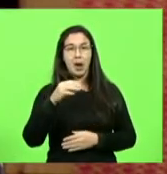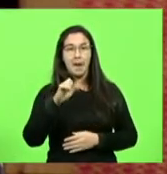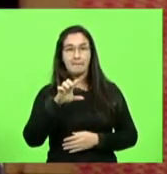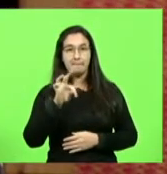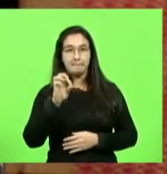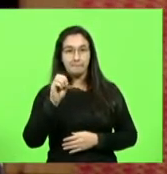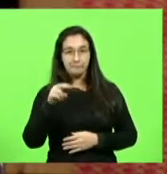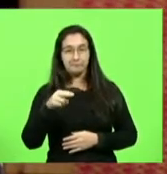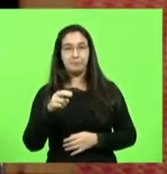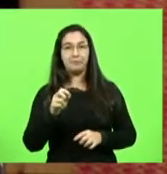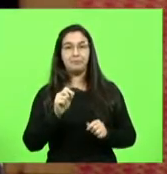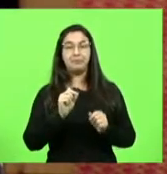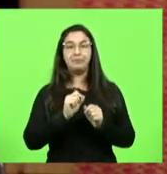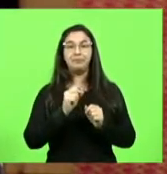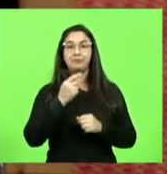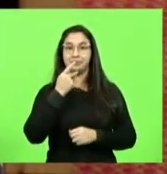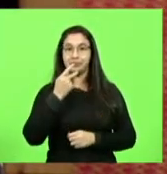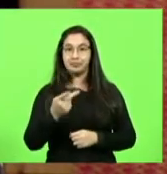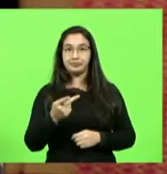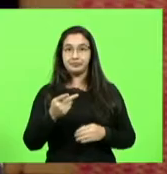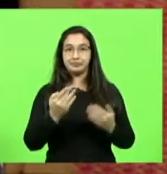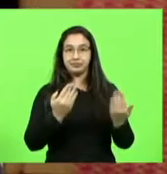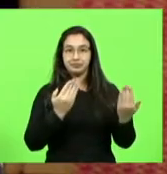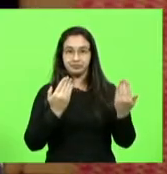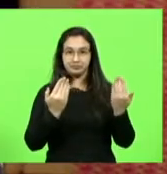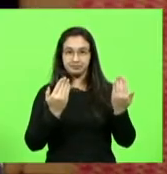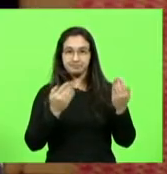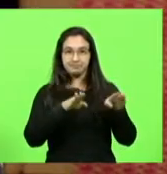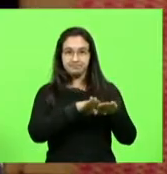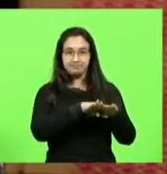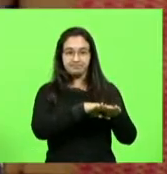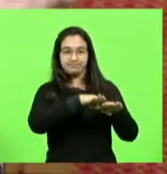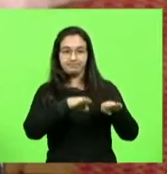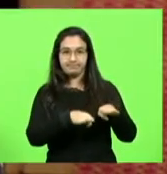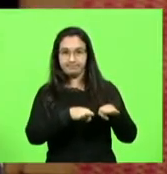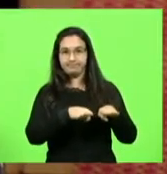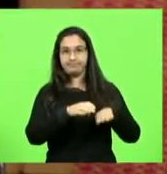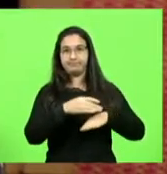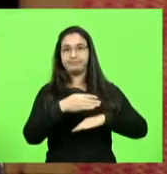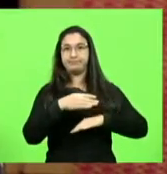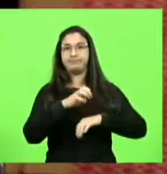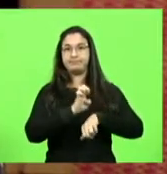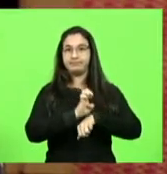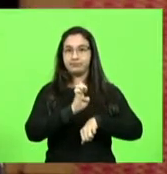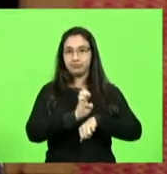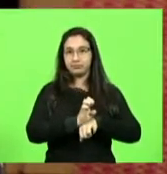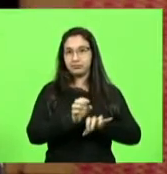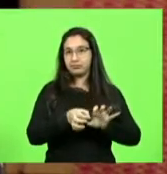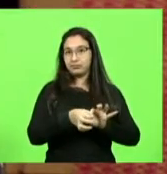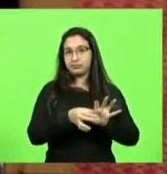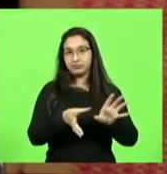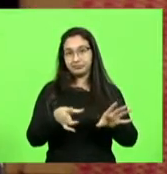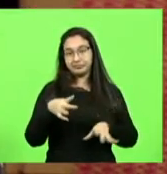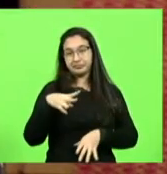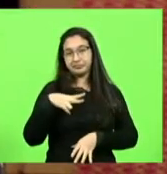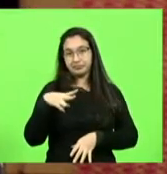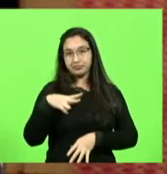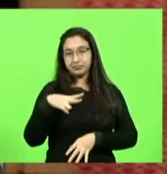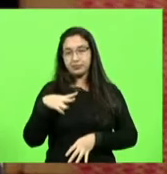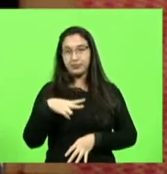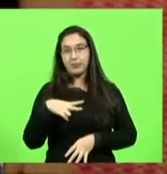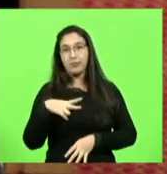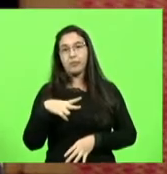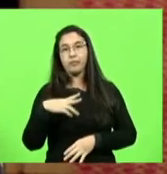uma paralela à 470 estadual e ceder a iniciativa privada, que as coisas